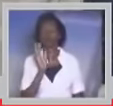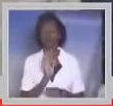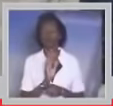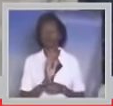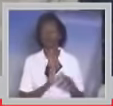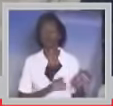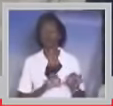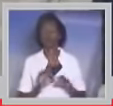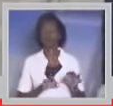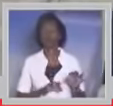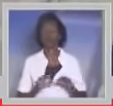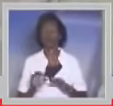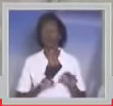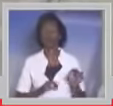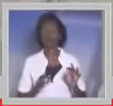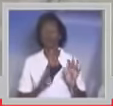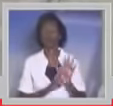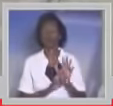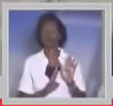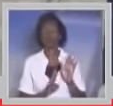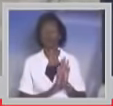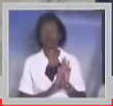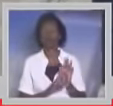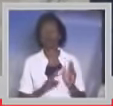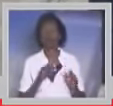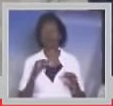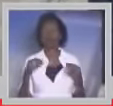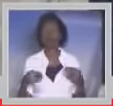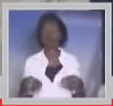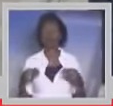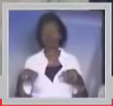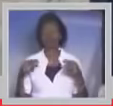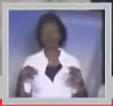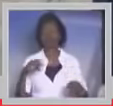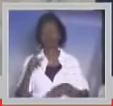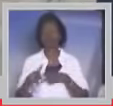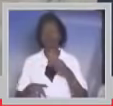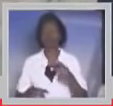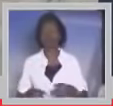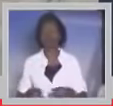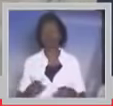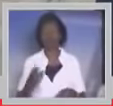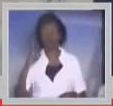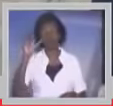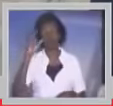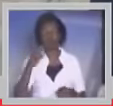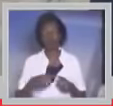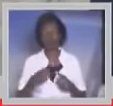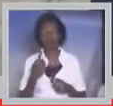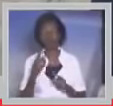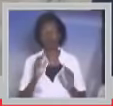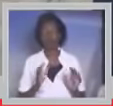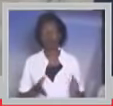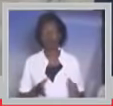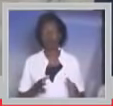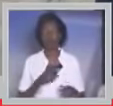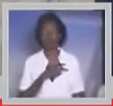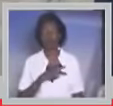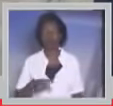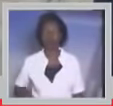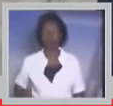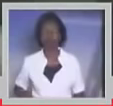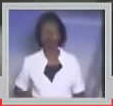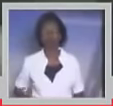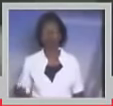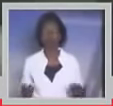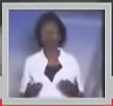estamos preparando já uma representação ao Ministério Público mais uma porque eu já tinha feito isso seu presidente porque não é